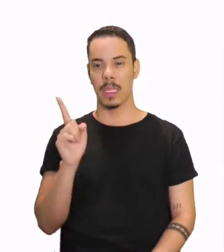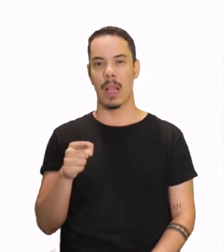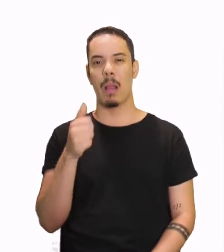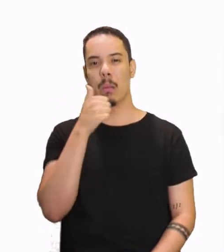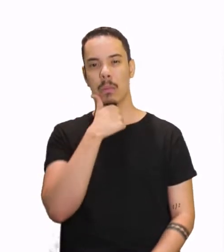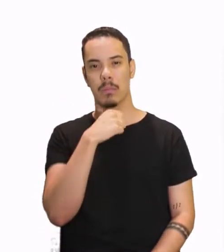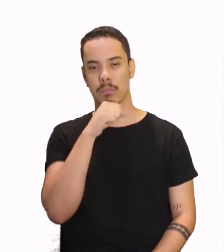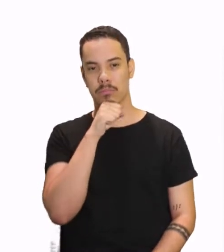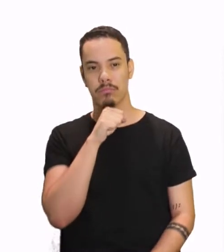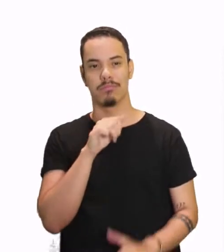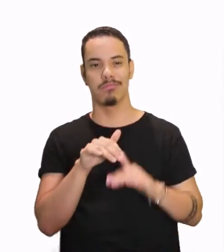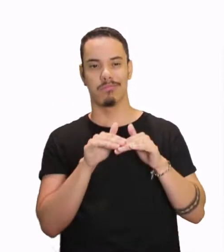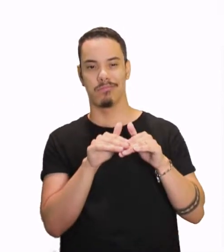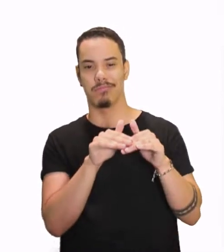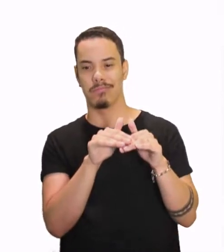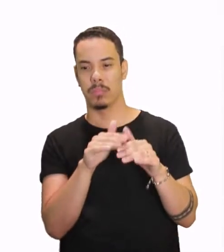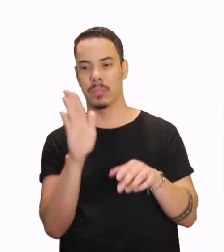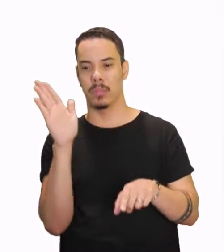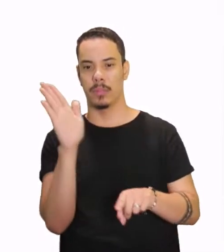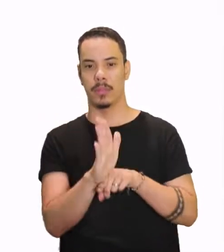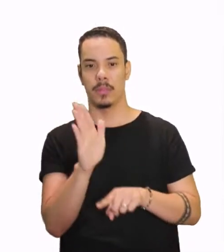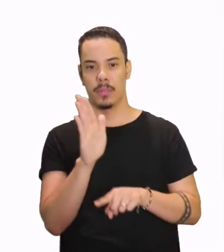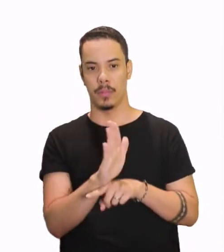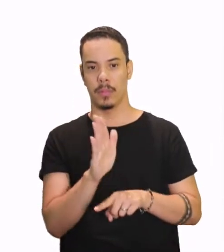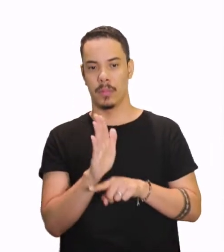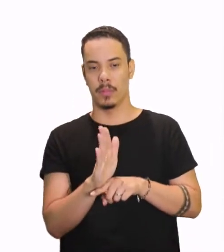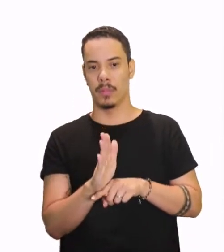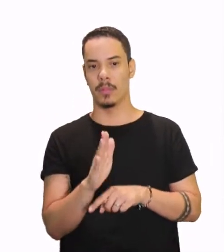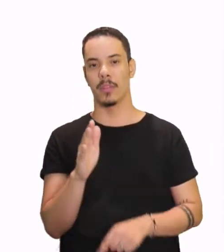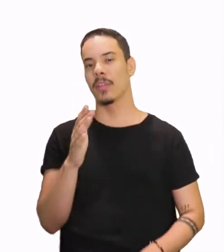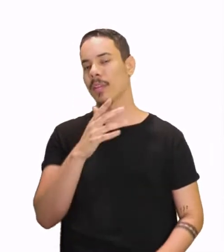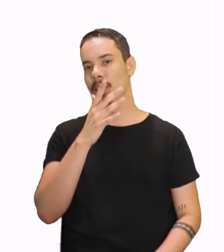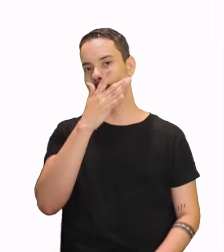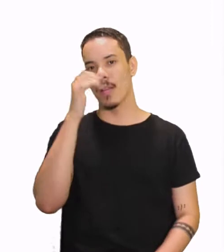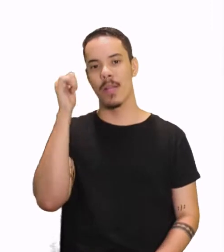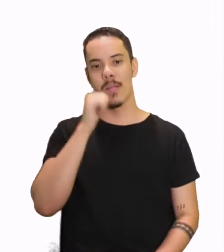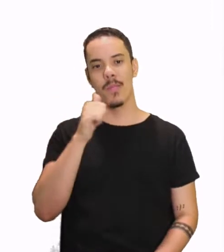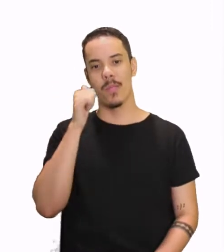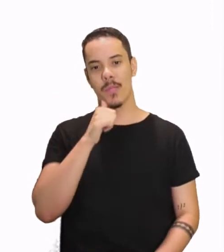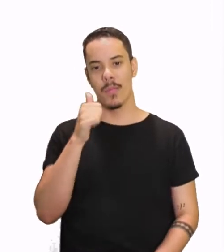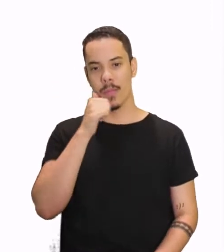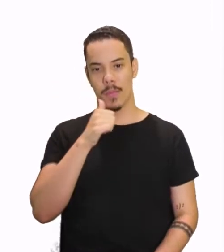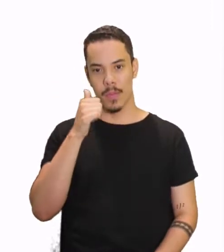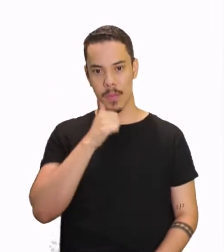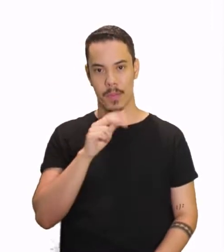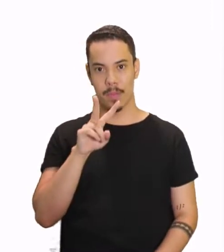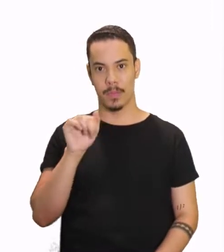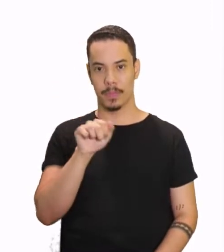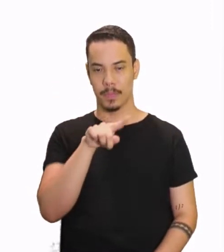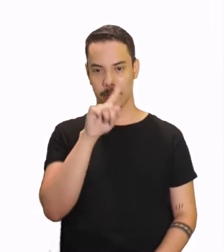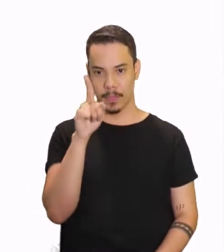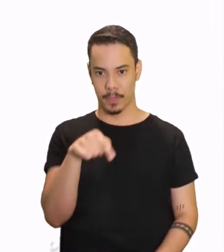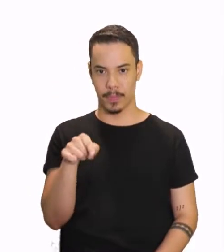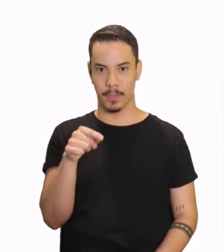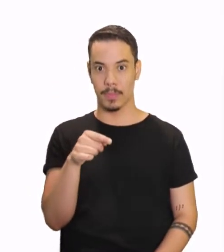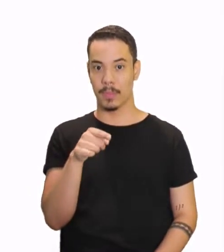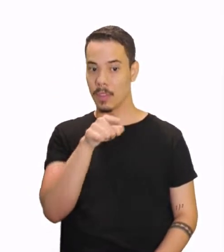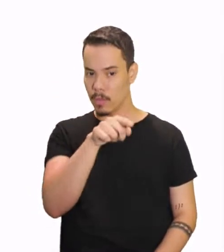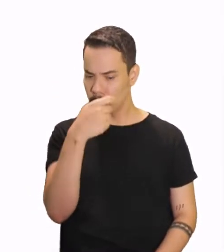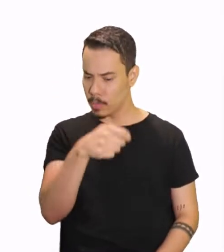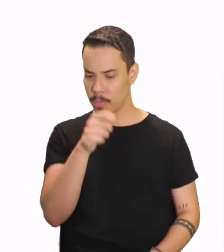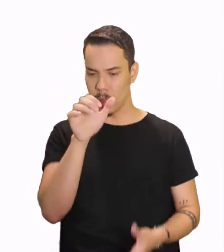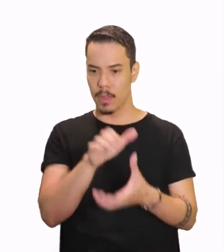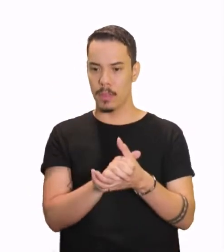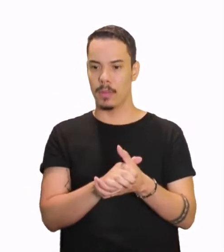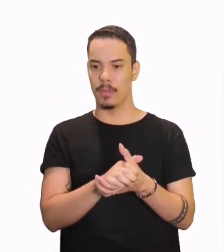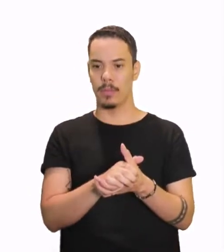pela mãe, com a ajuda da alcoviteira Leonor Vaz, a conseguir um marido